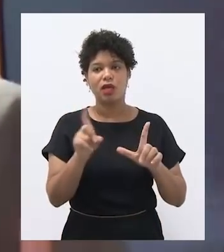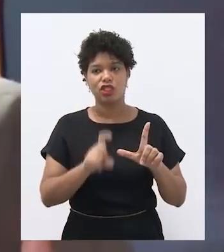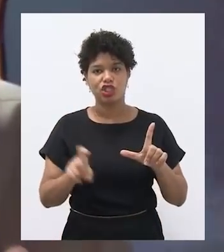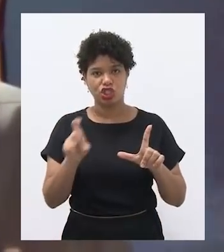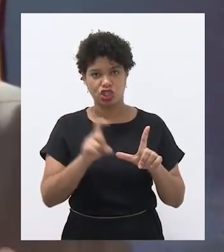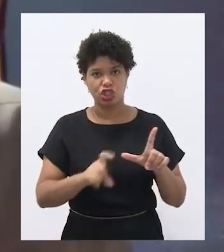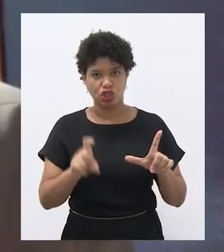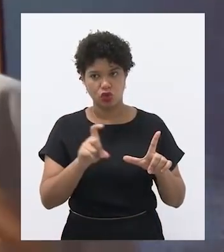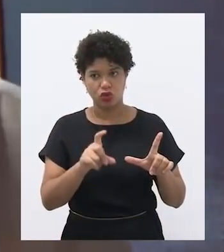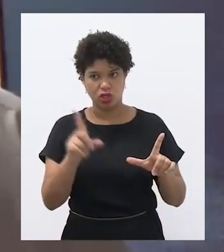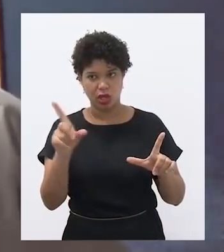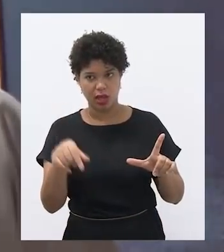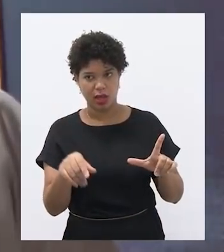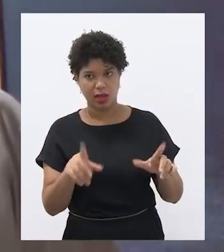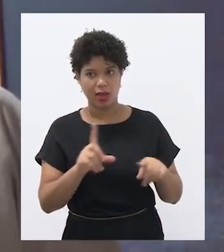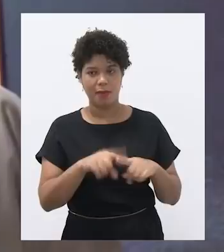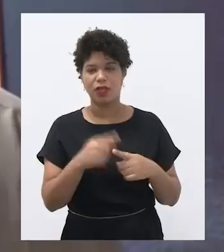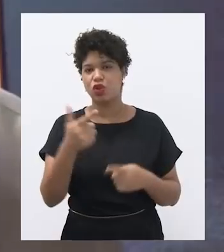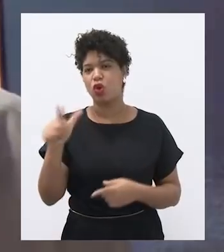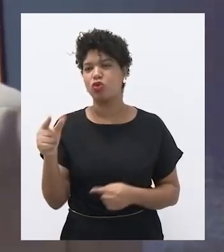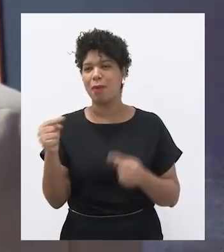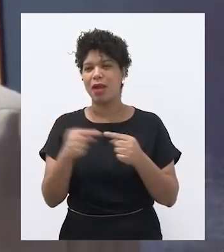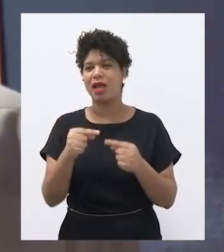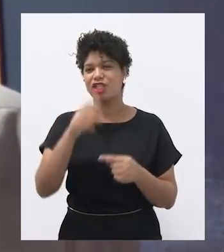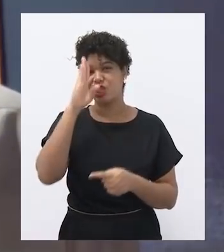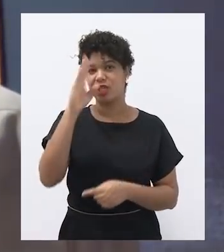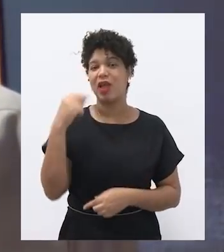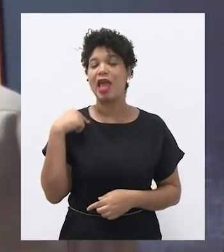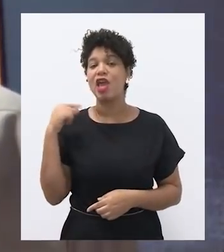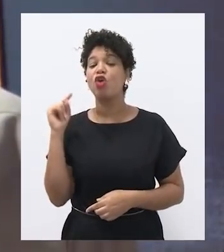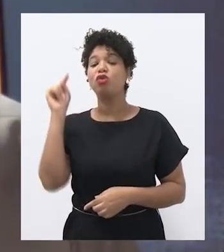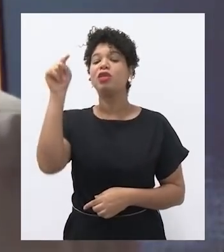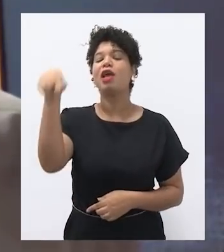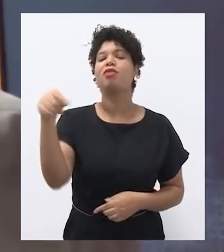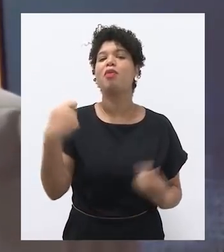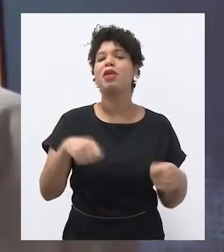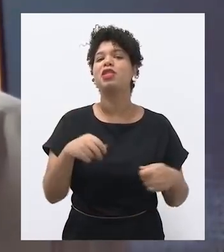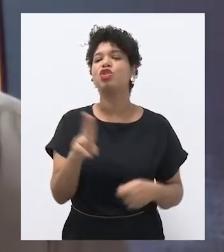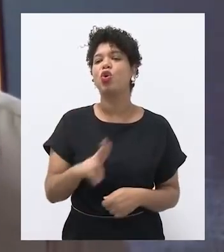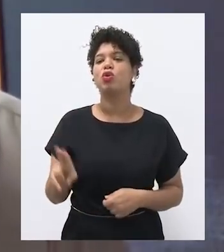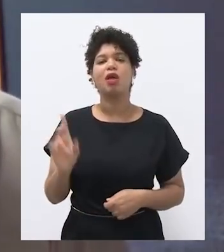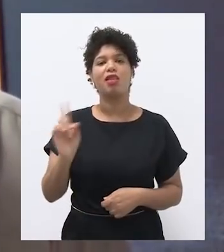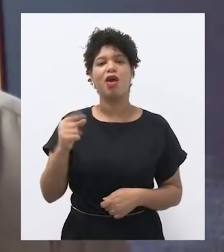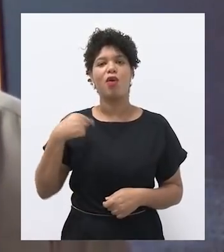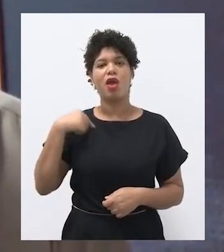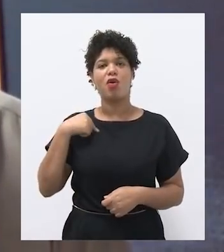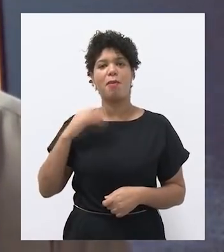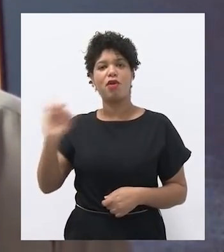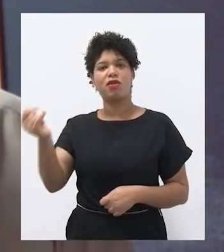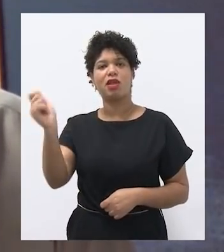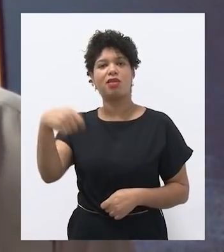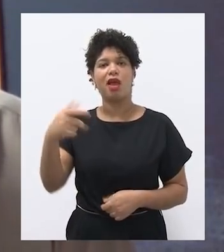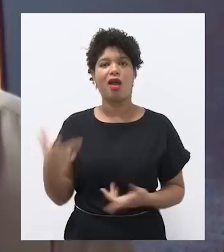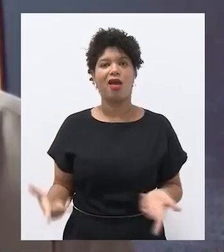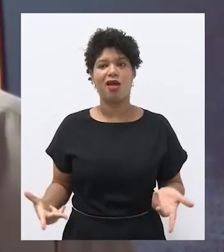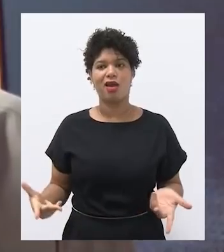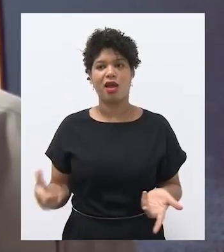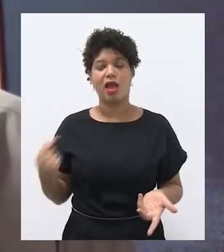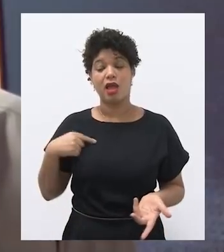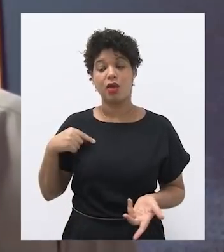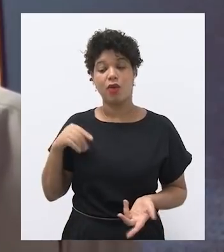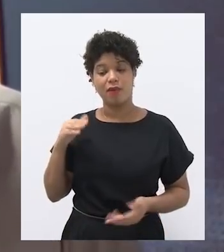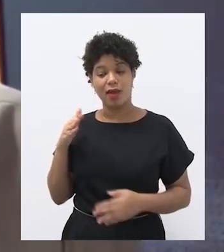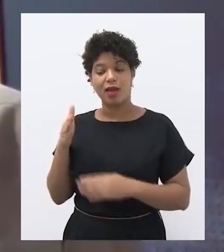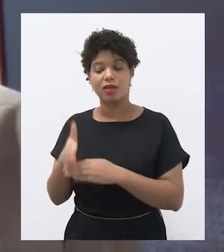tudo a ver com a tecnologia na mesma medida em que não tem. Porque eu não preciso estar na tecnologia para usá-la como um recurso para mim. Eu entro no